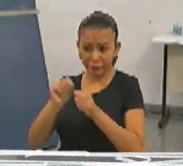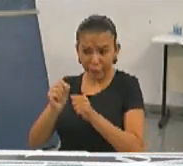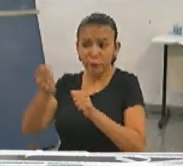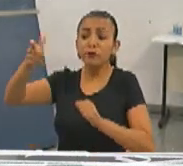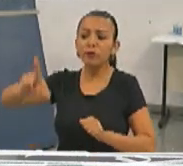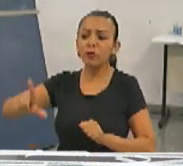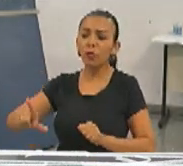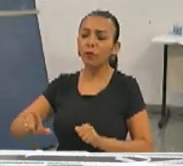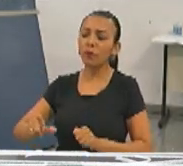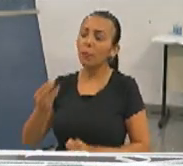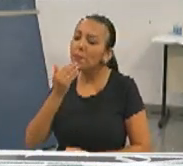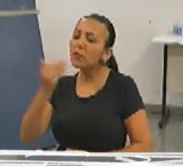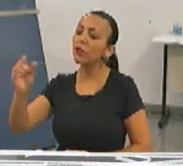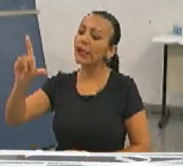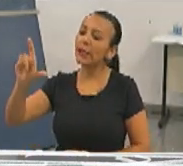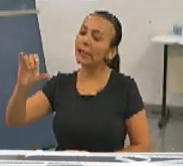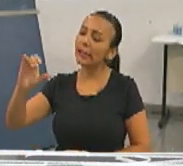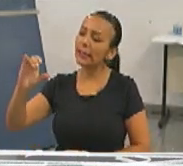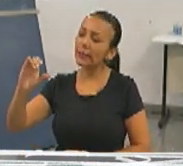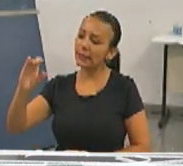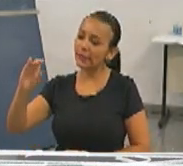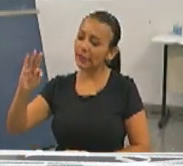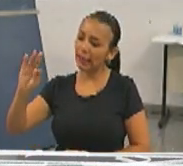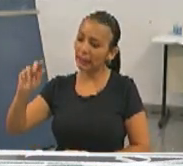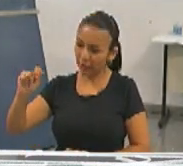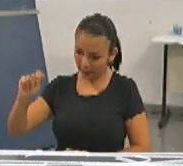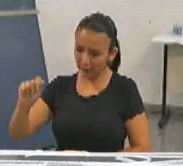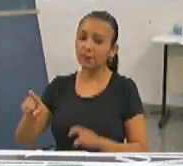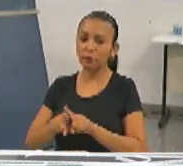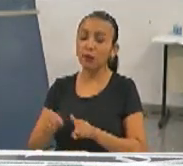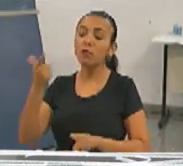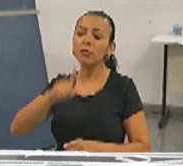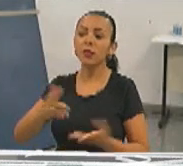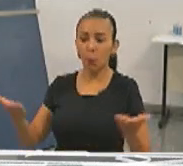e licitar para que ele dê conta das condições atuais. Tempo.